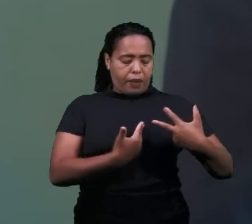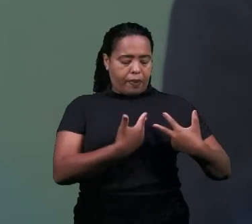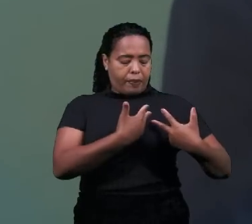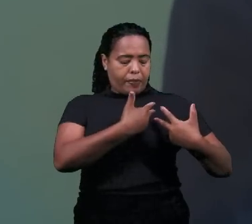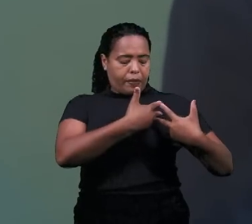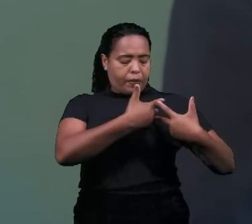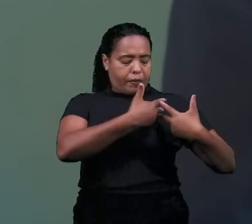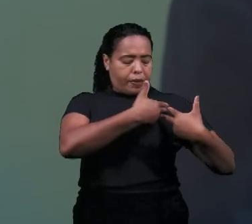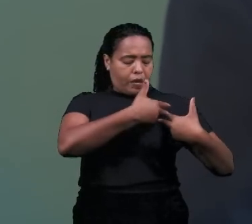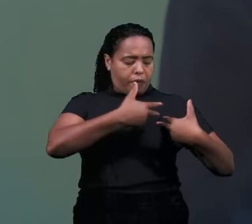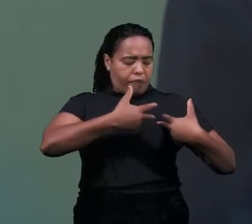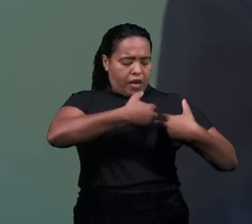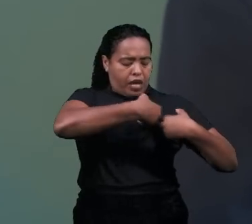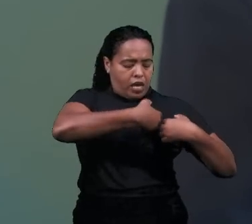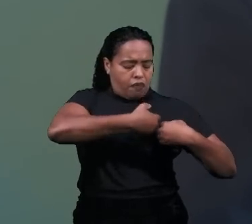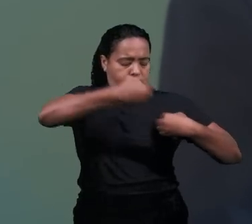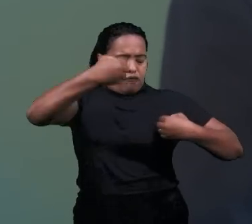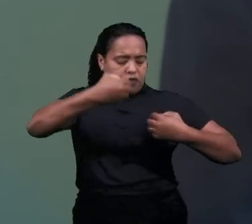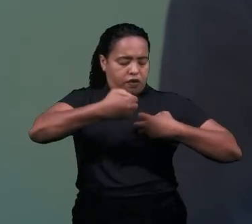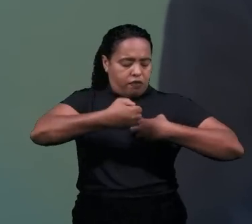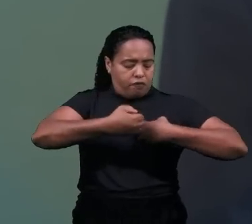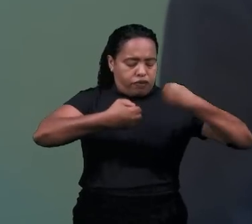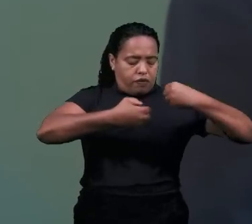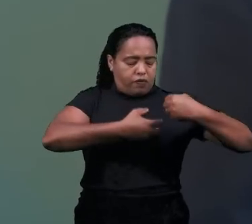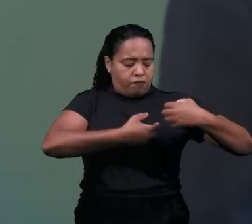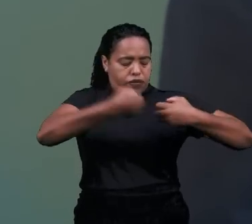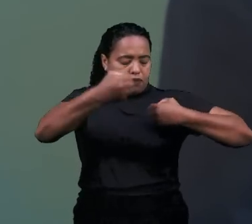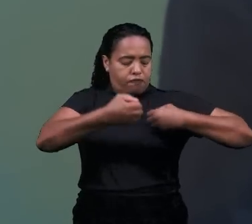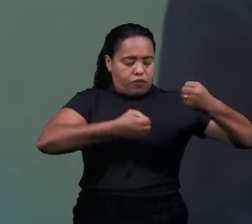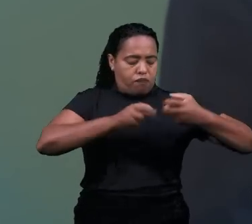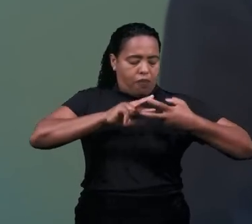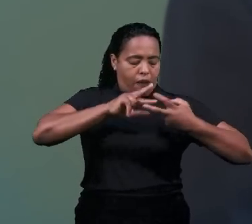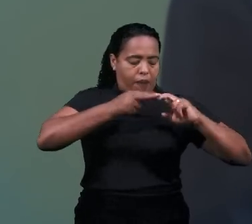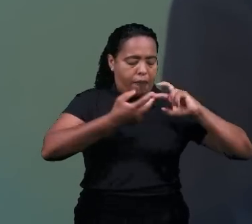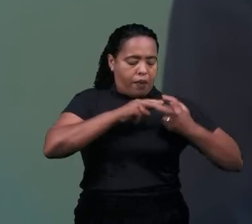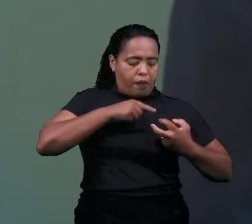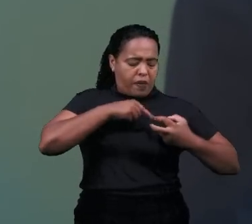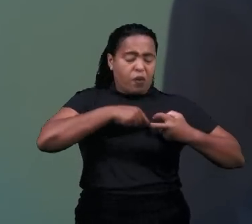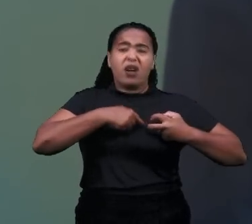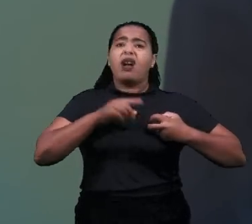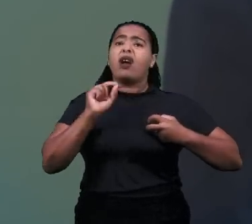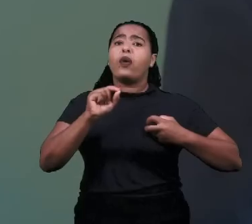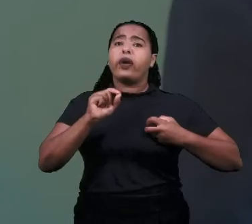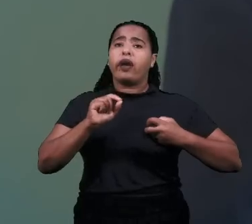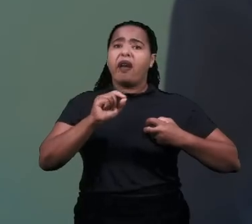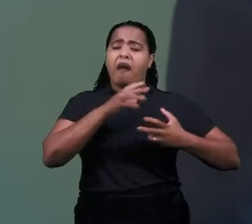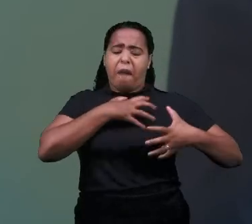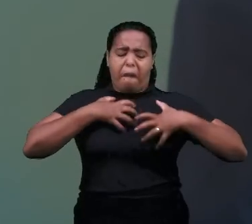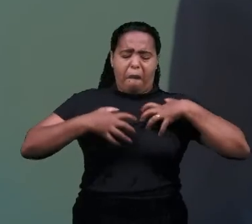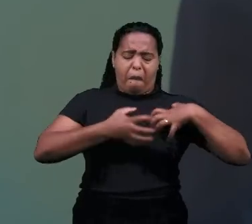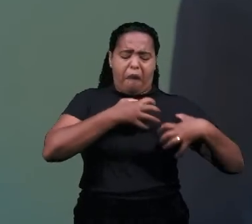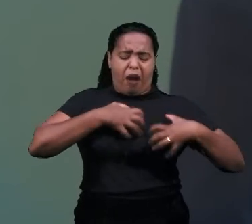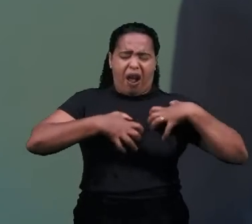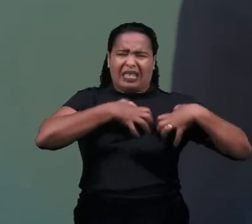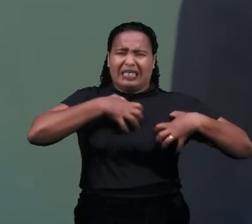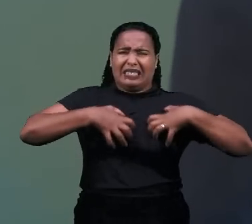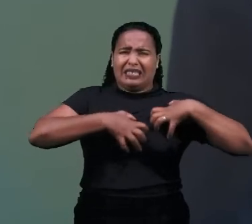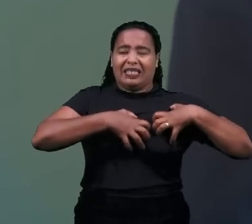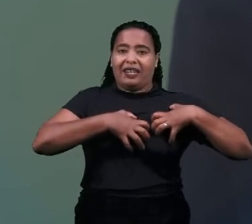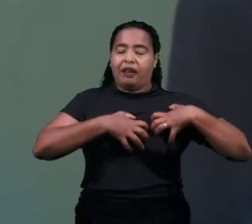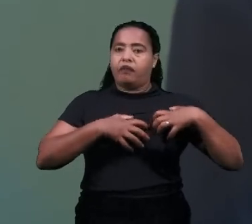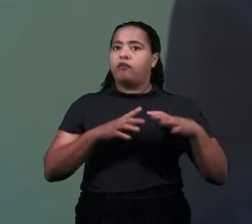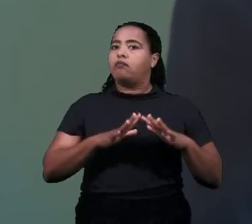e retirava esses espinhos. E eram mágoas acumuladas, e essas 8 servas saíam